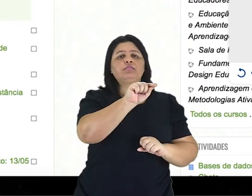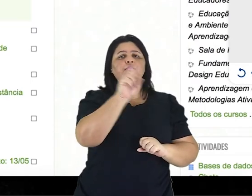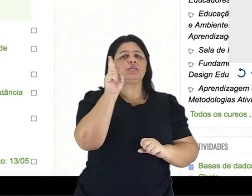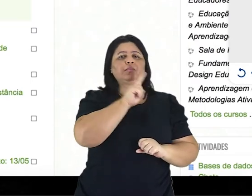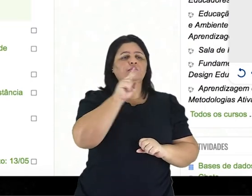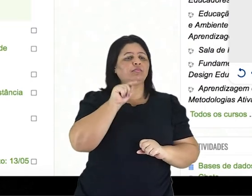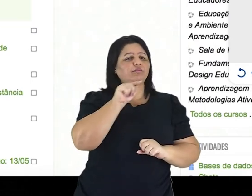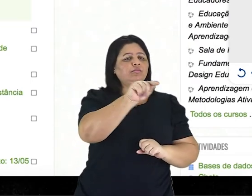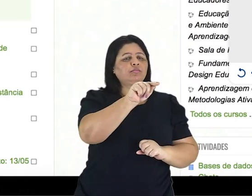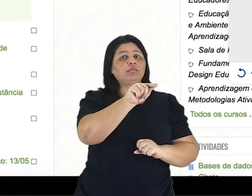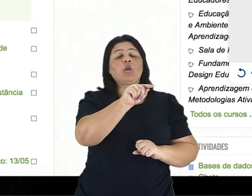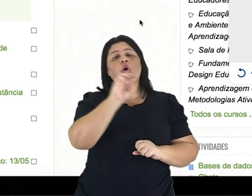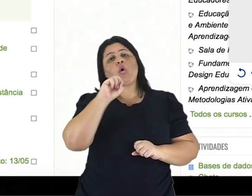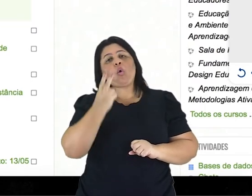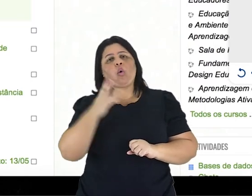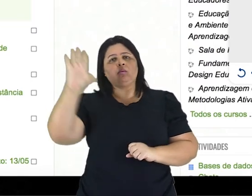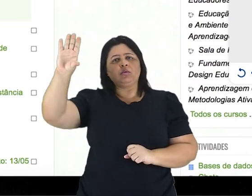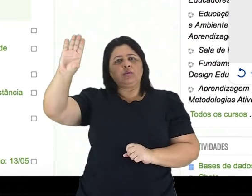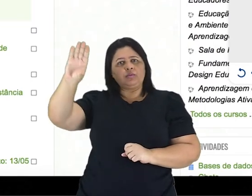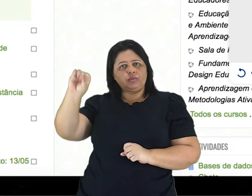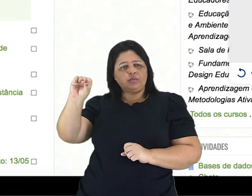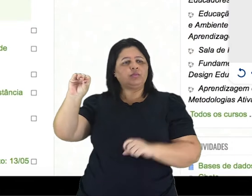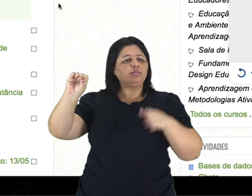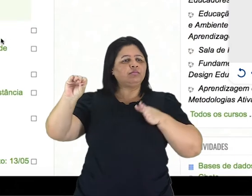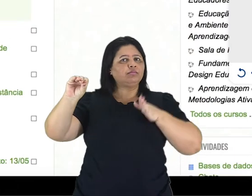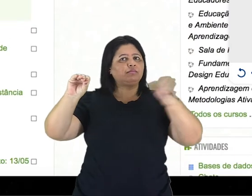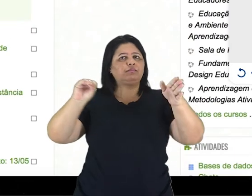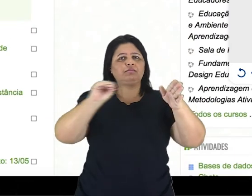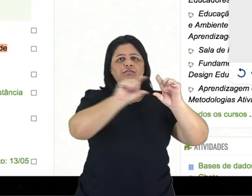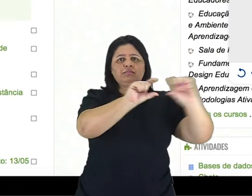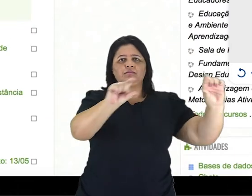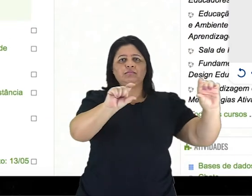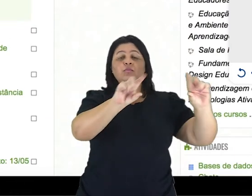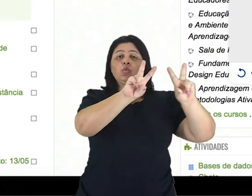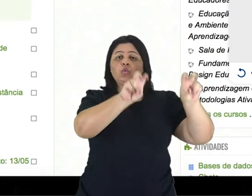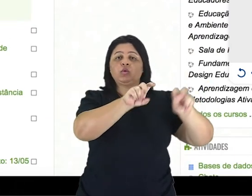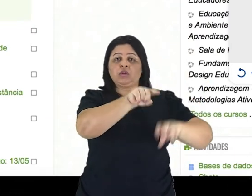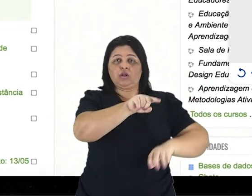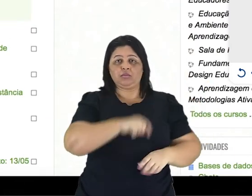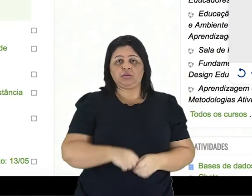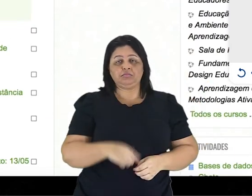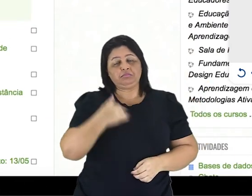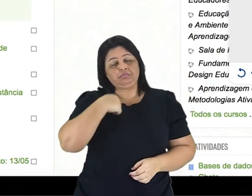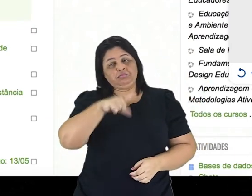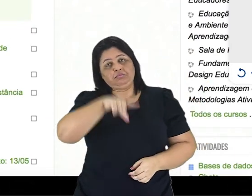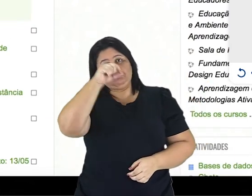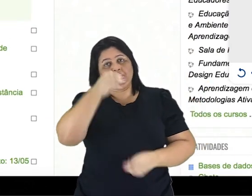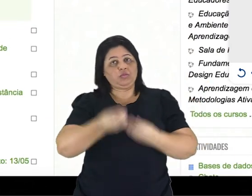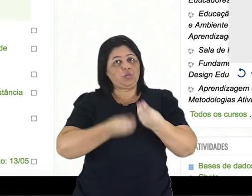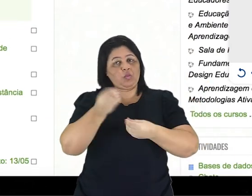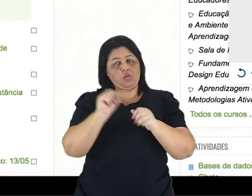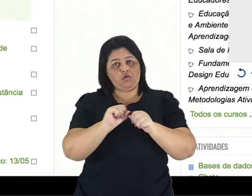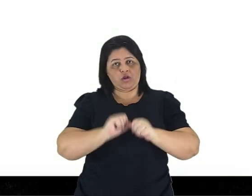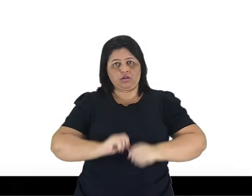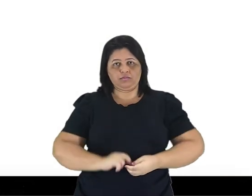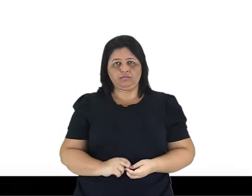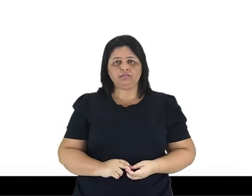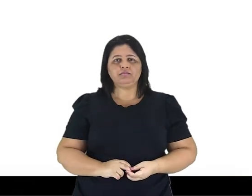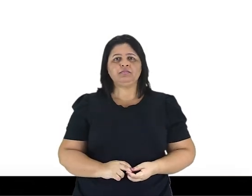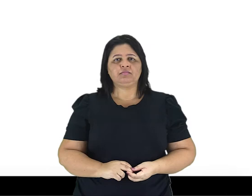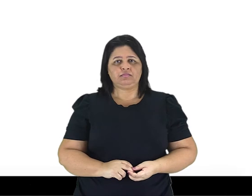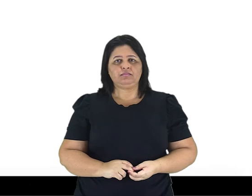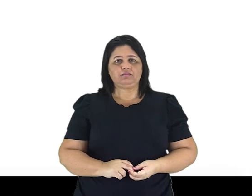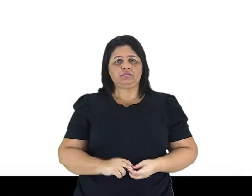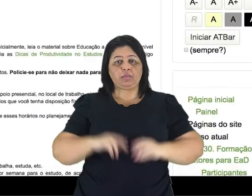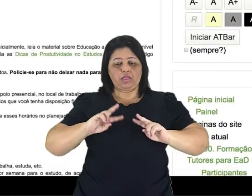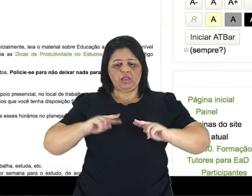guia, ou então eu desativo o recurso e acesso por aqui mesmo. Aí vai da minha preferência, ó, acessar